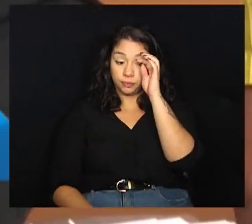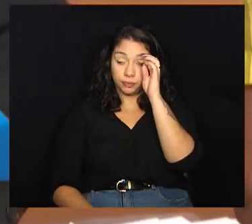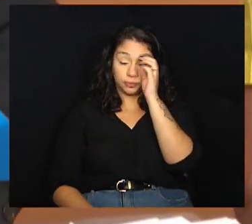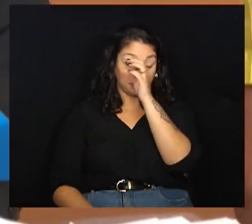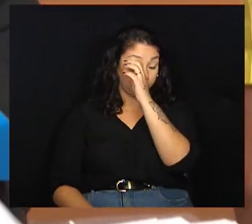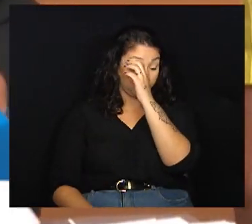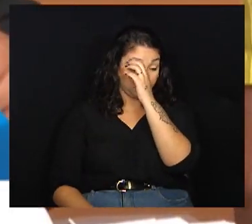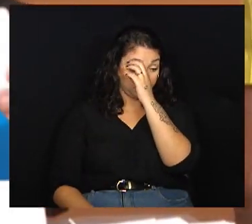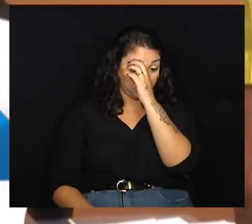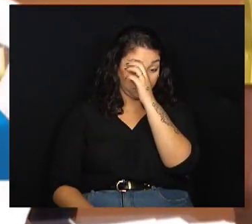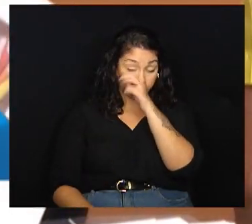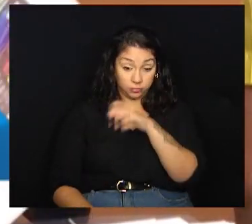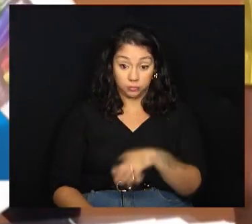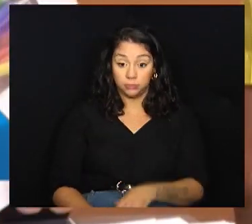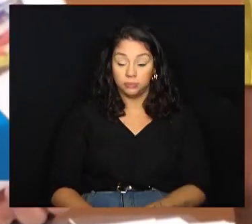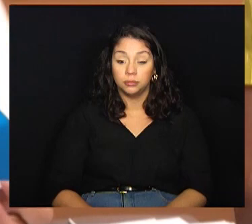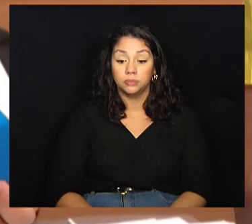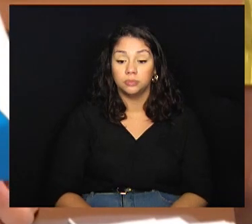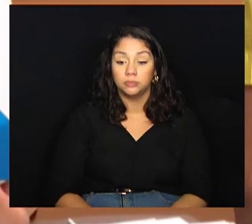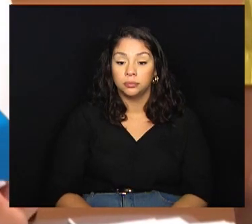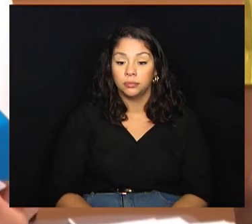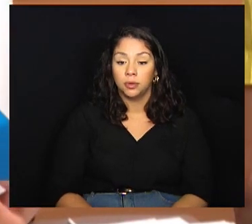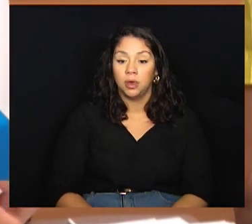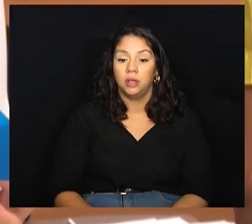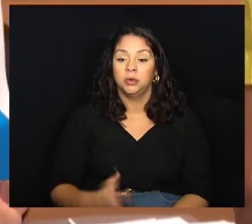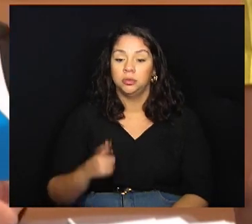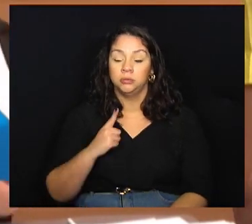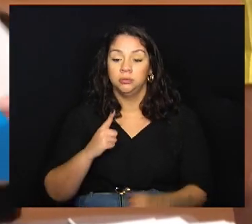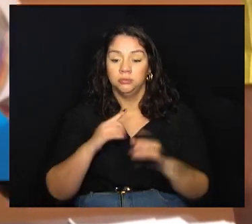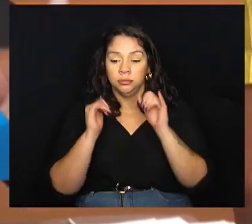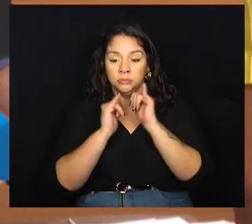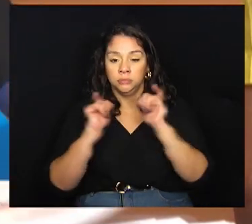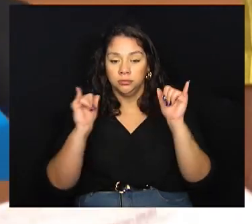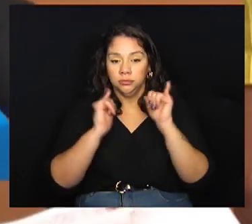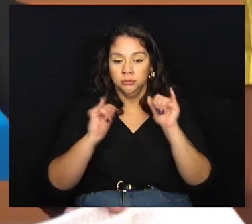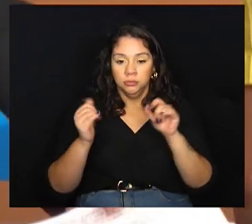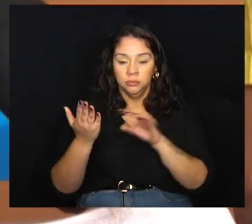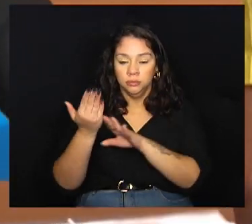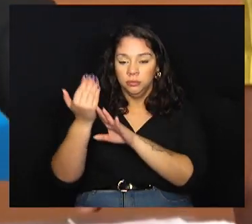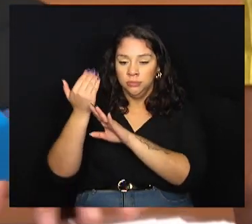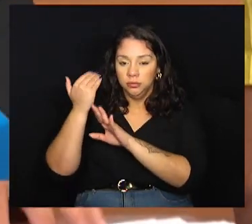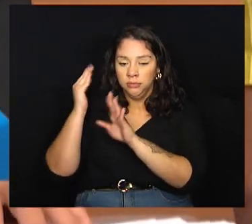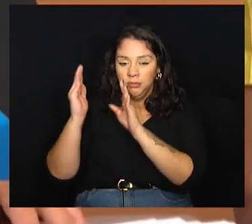um pouco material de divulgação que foi feito à época, né,